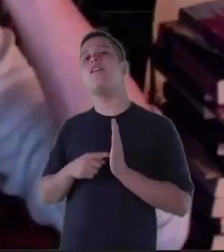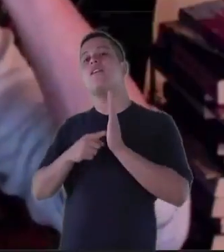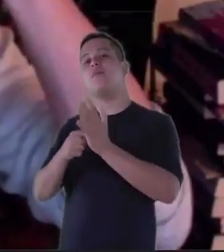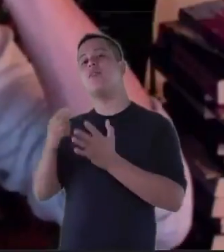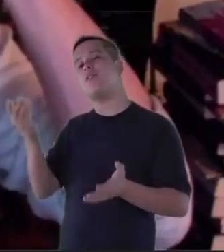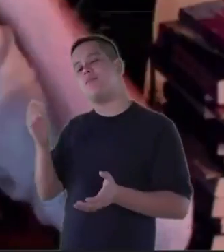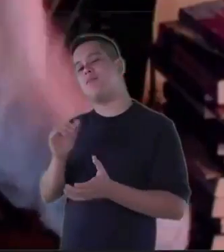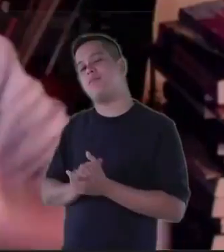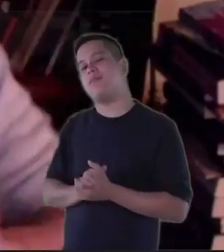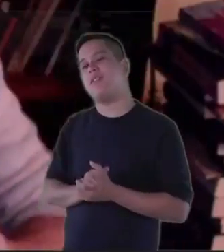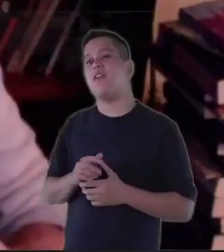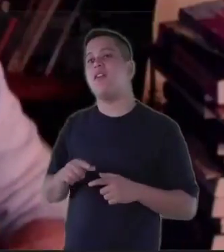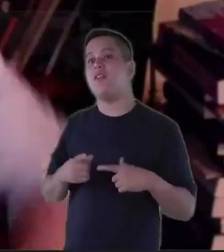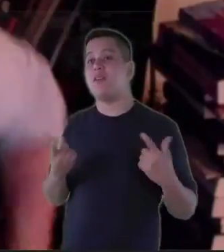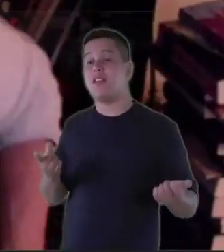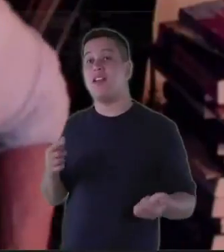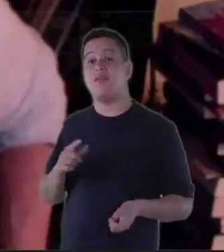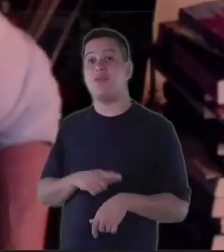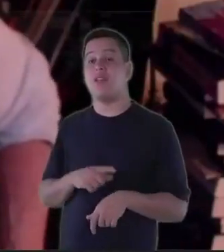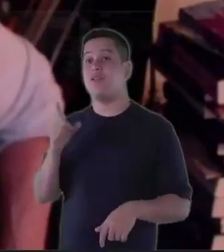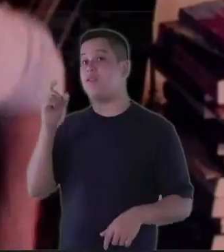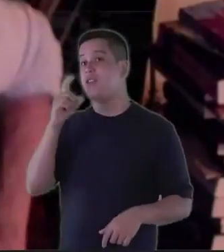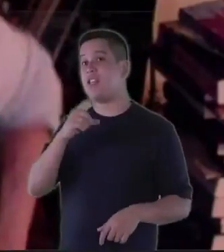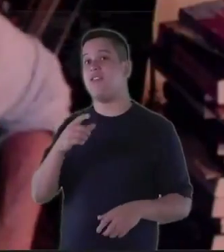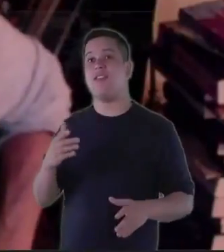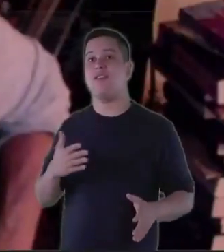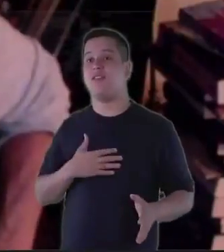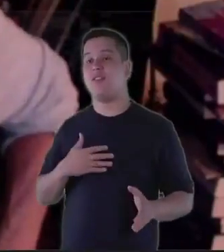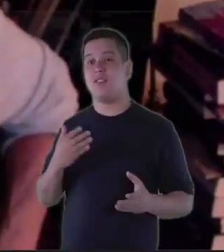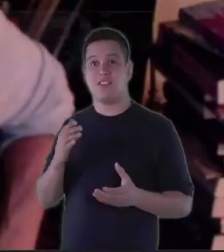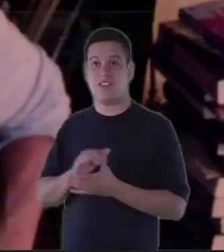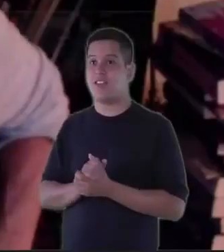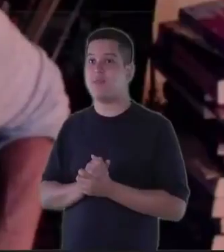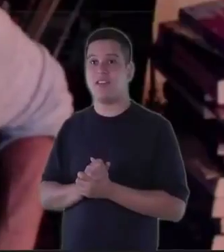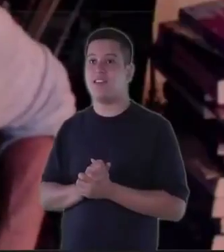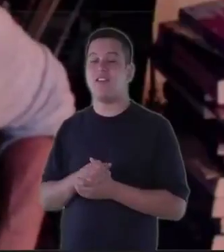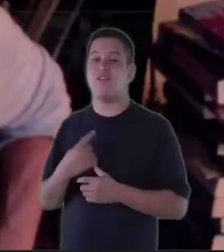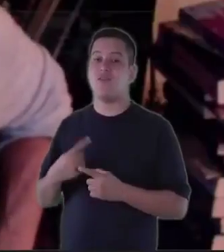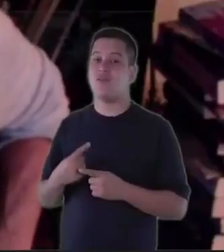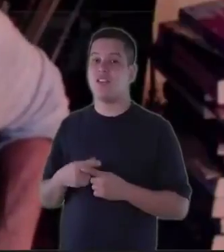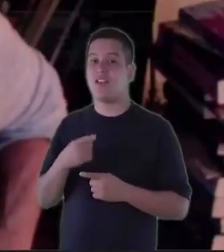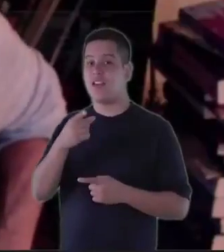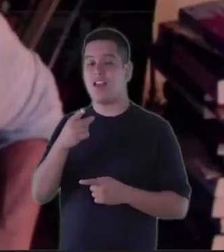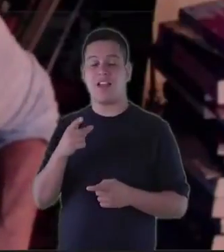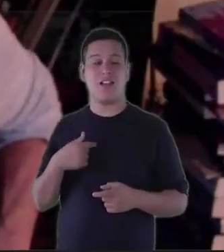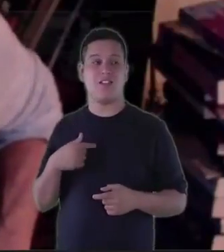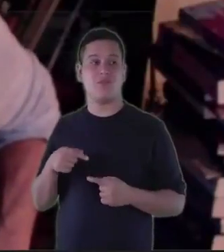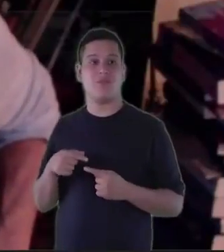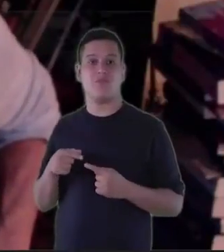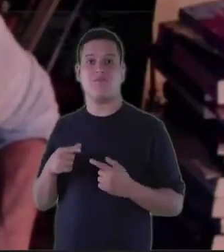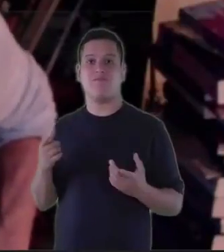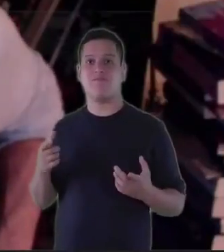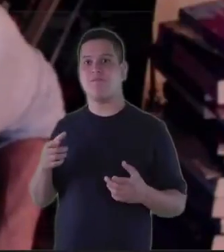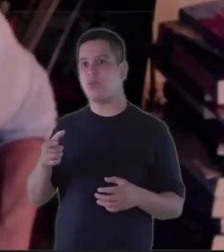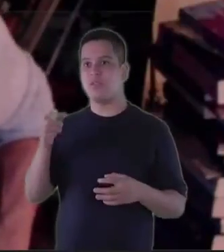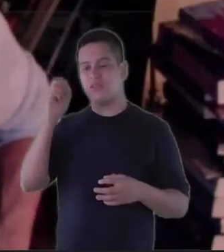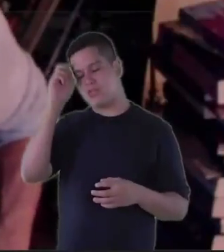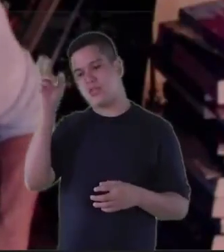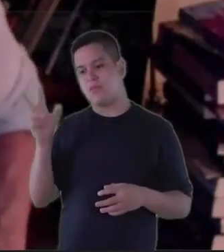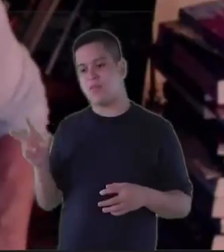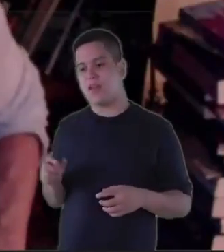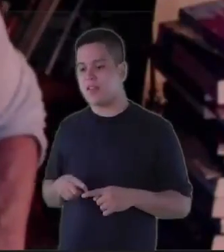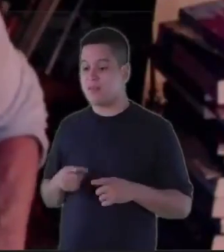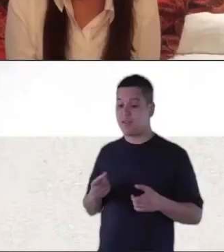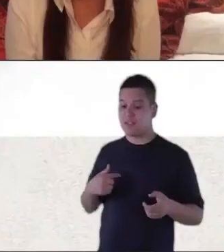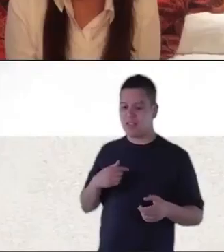Mas aí é um momento difícil na nossa relação, porque a Malu ela é muito ligada, é uma excelente editora, e ela começa a falar, não, mas